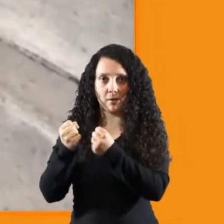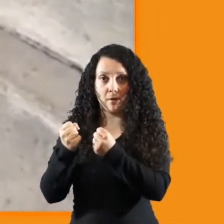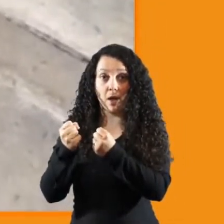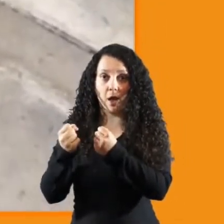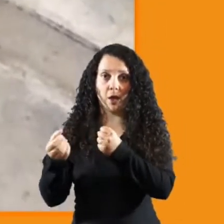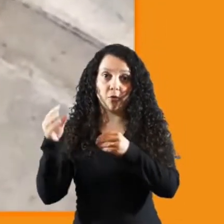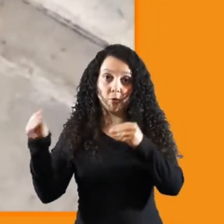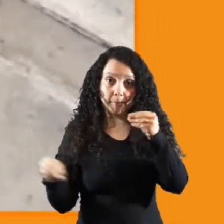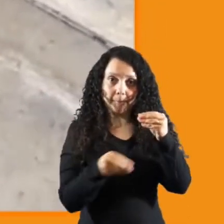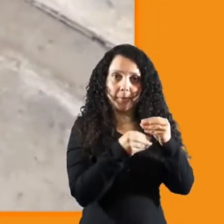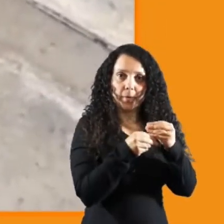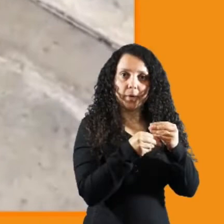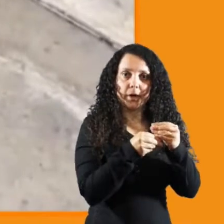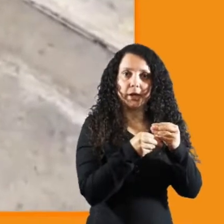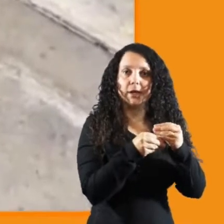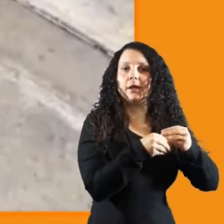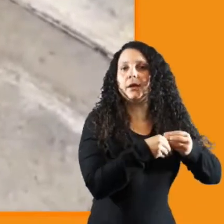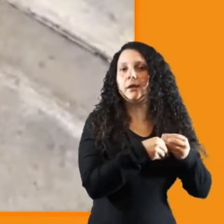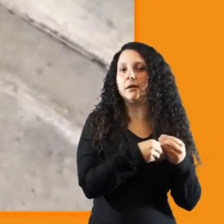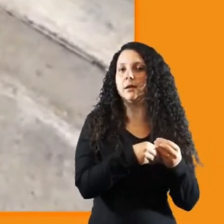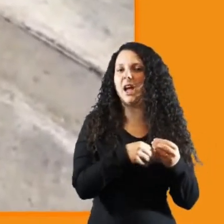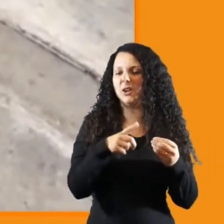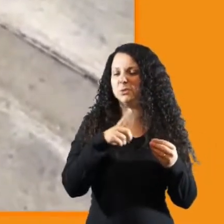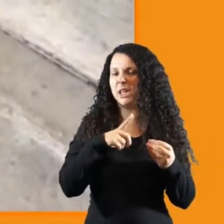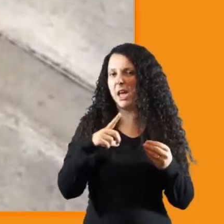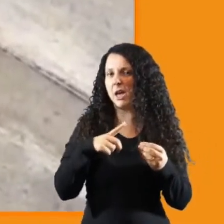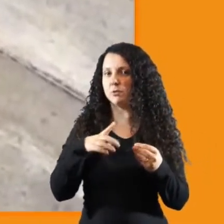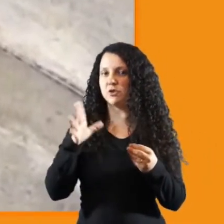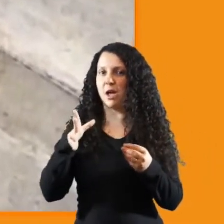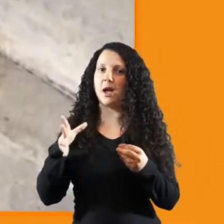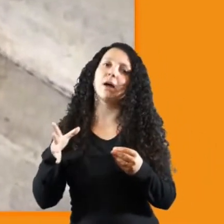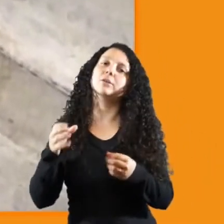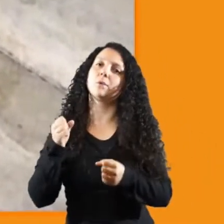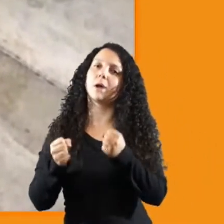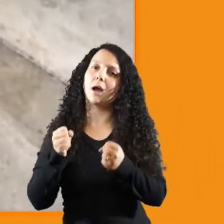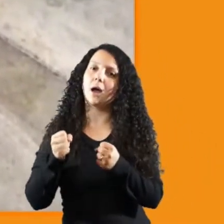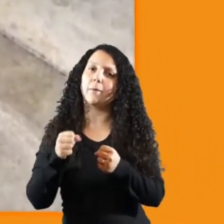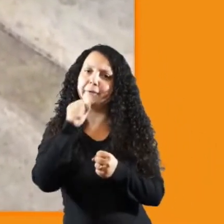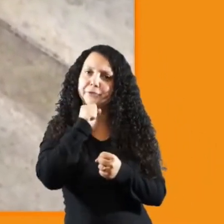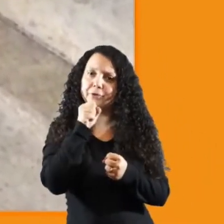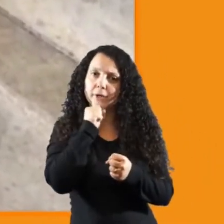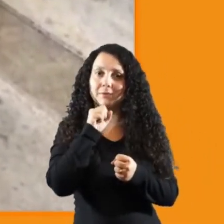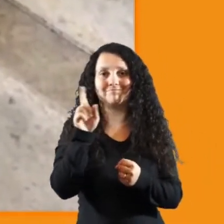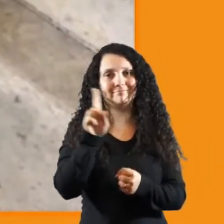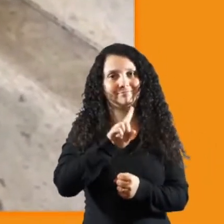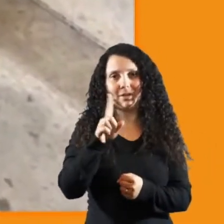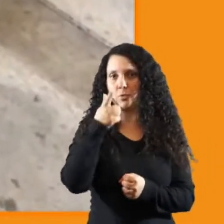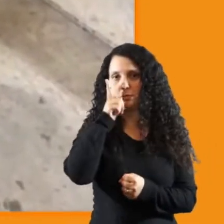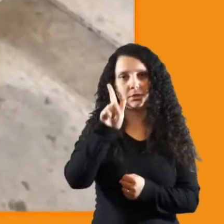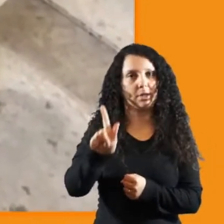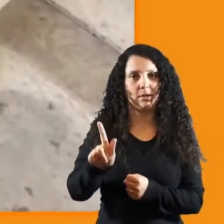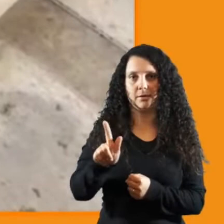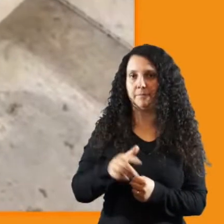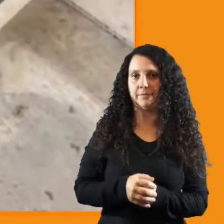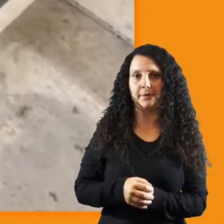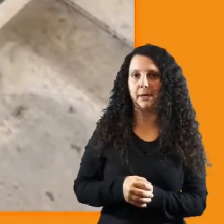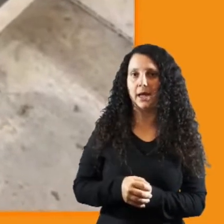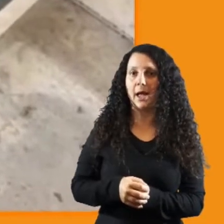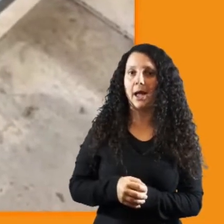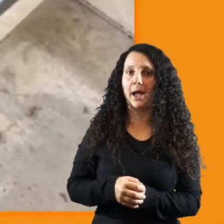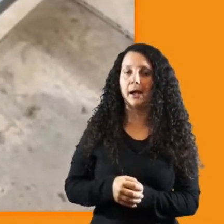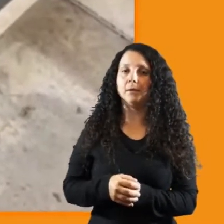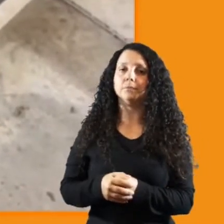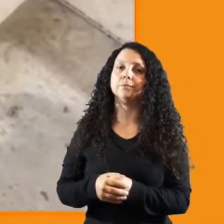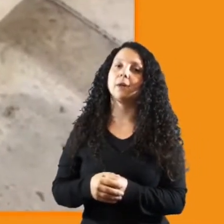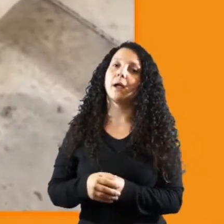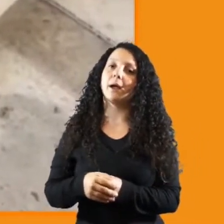colocar uma bateria, a bateria que eu tenho aqui do meu carro, uma bateria antiga. Não dá para usar, não. Tá? A bateria automotiva ela é construída com placas